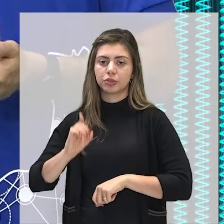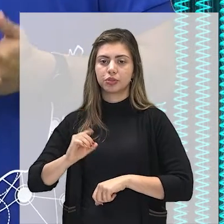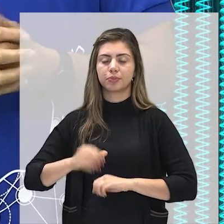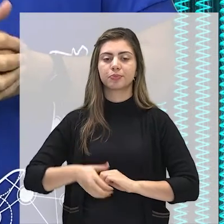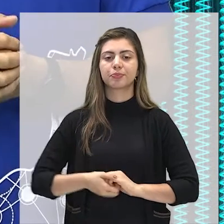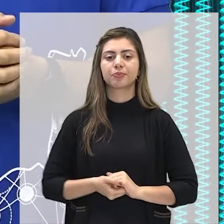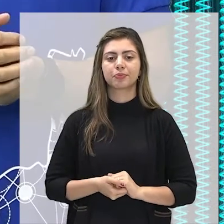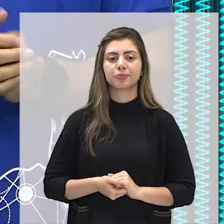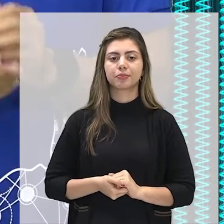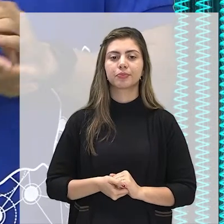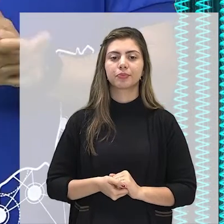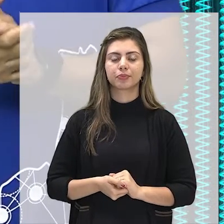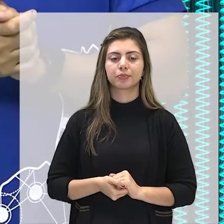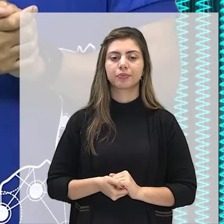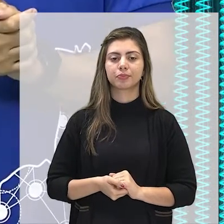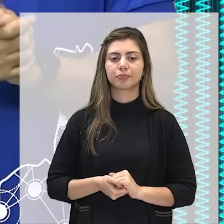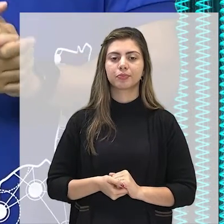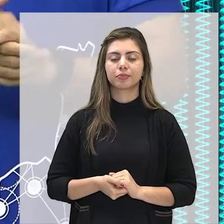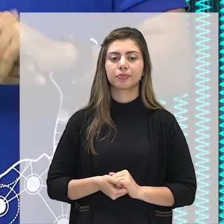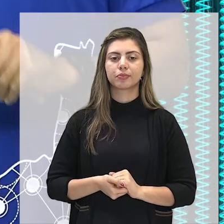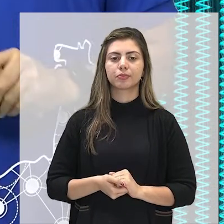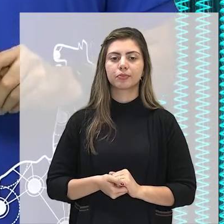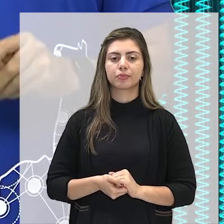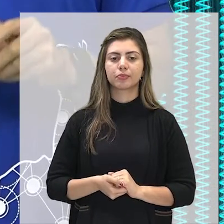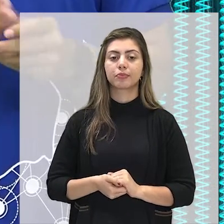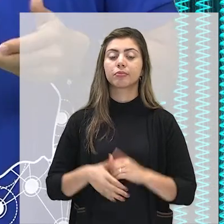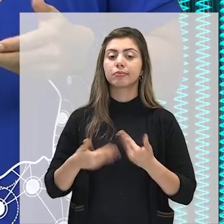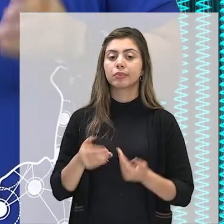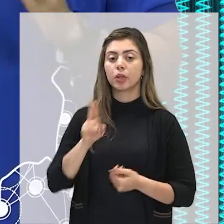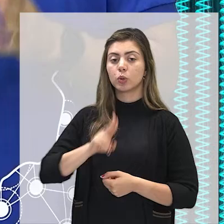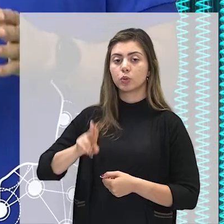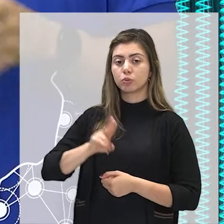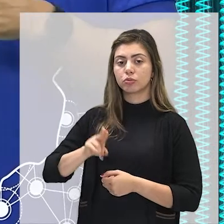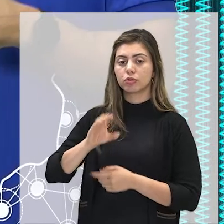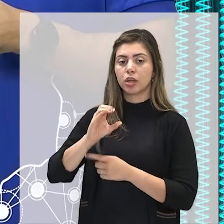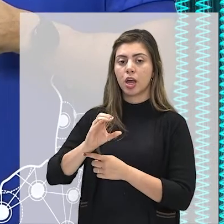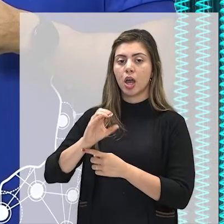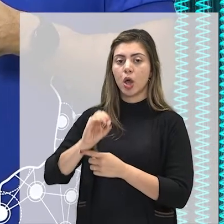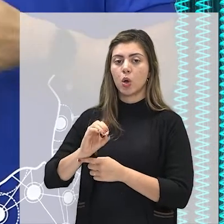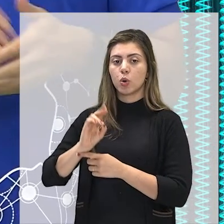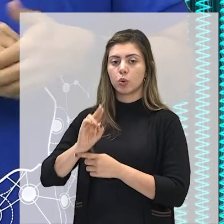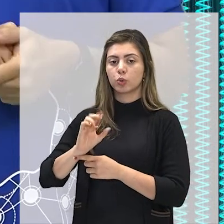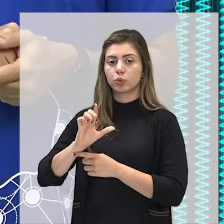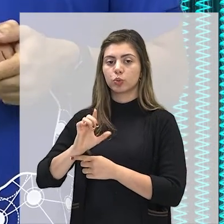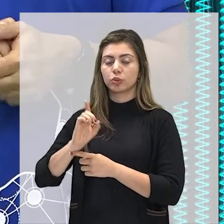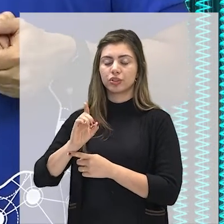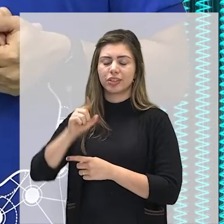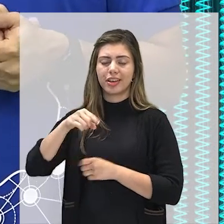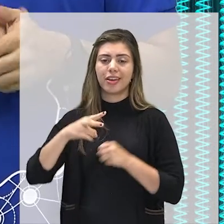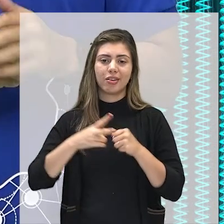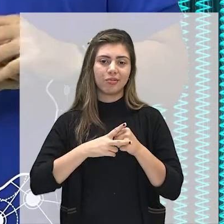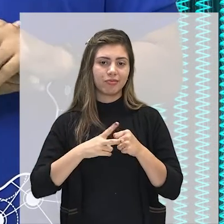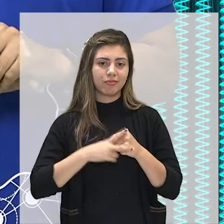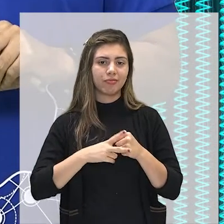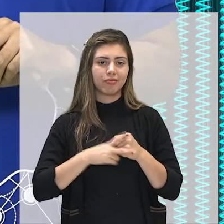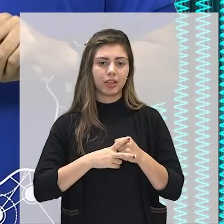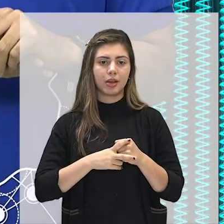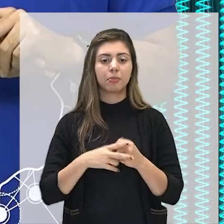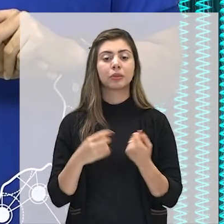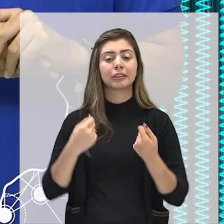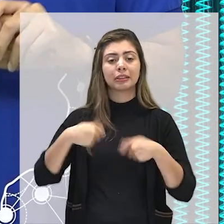could, vamos na sequência. Olha só, o uso de could, né, que é um verbo modal, o uso de could pode